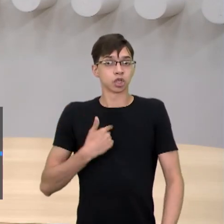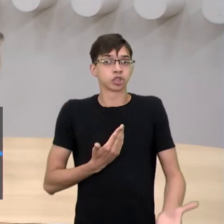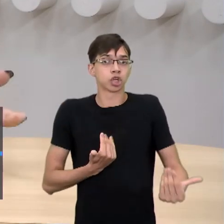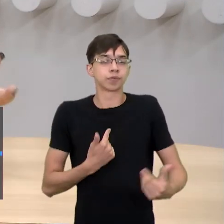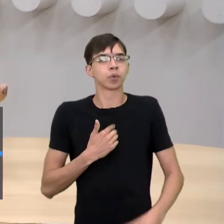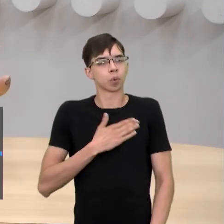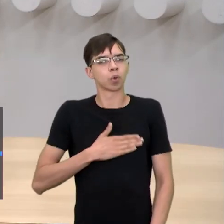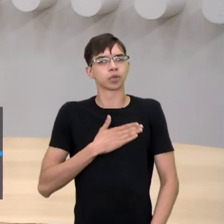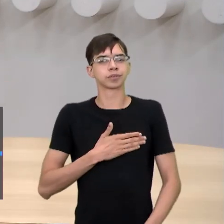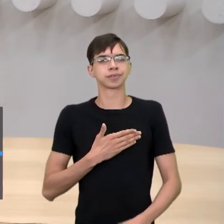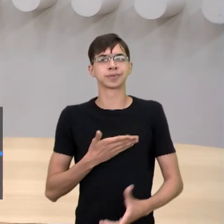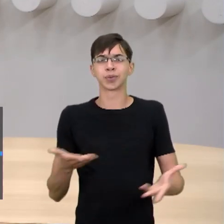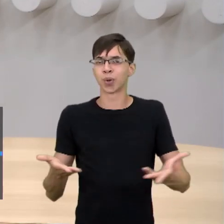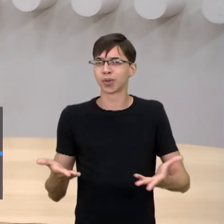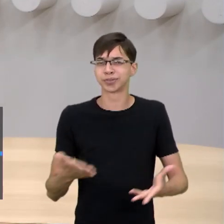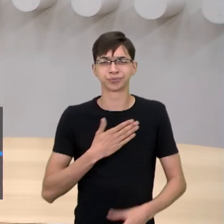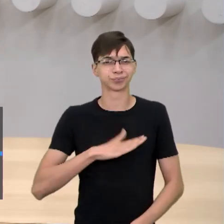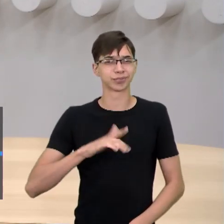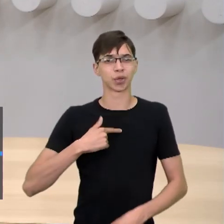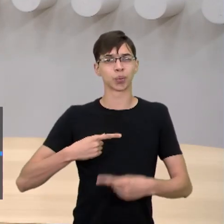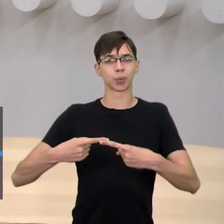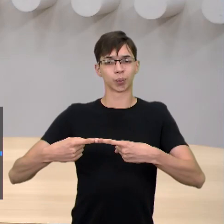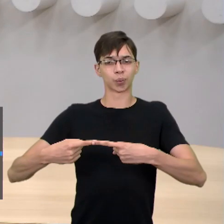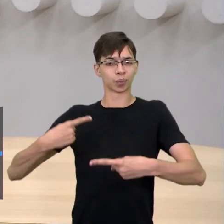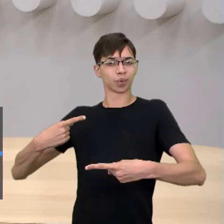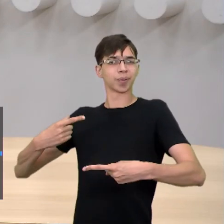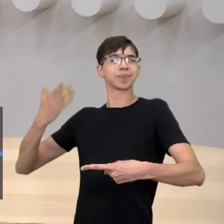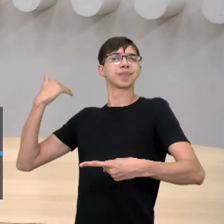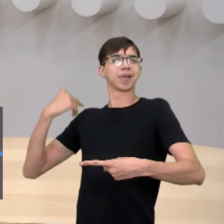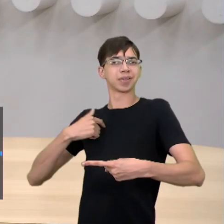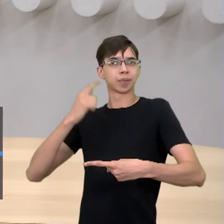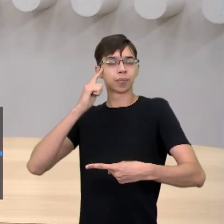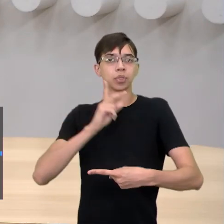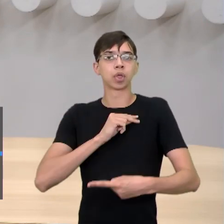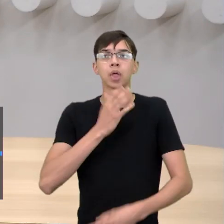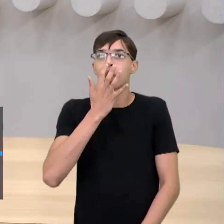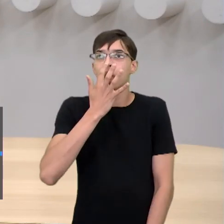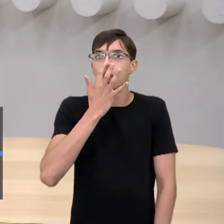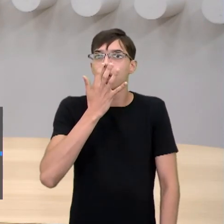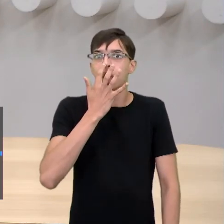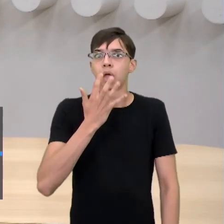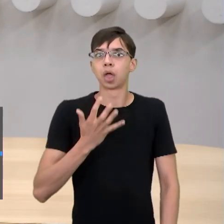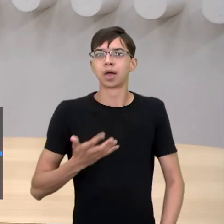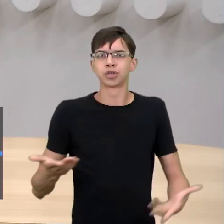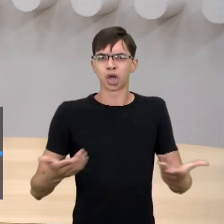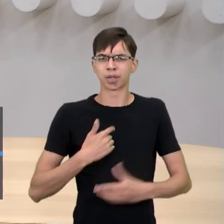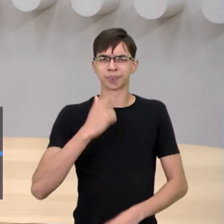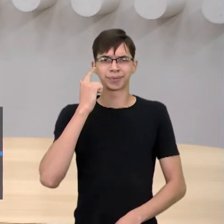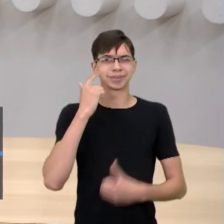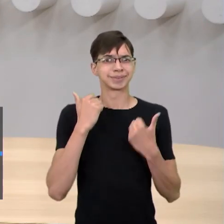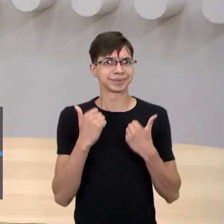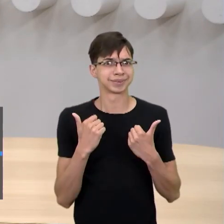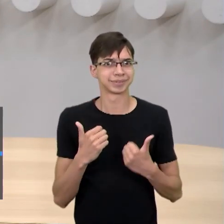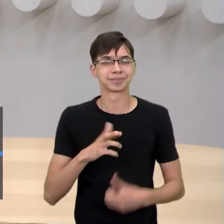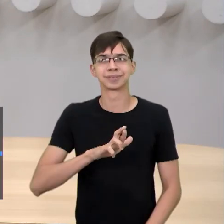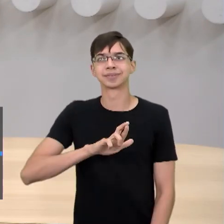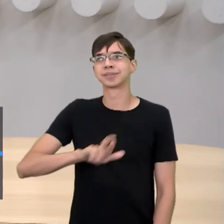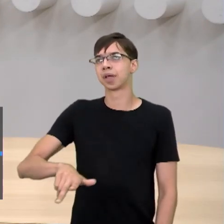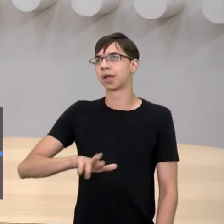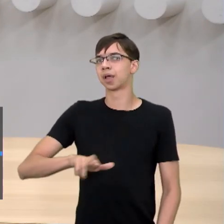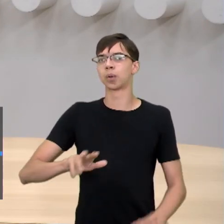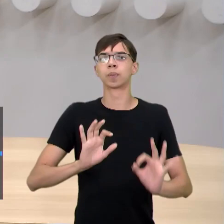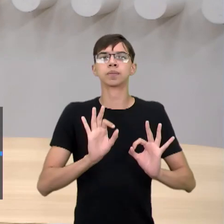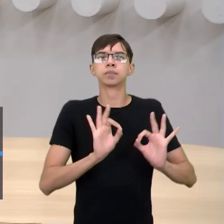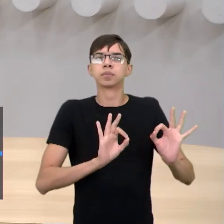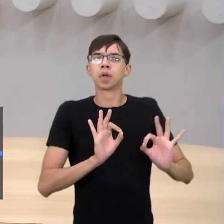passada eu achava incríveis, mas depois eu parei pra pensar e falei, cara, isso aí não é muito legal, não. Isso aí não é um bom plano, né? Tinha coisas que